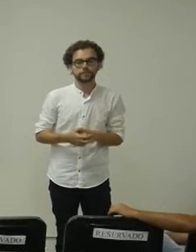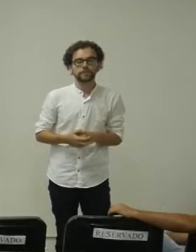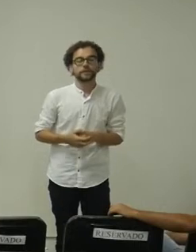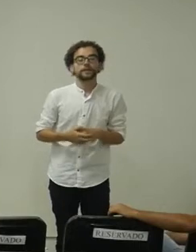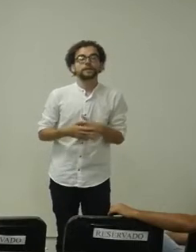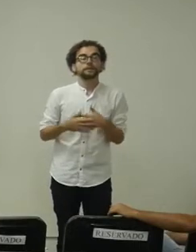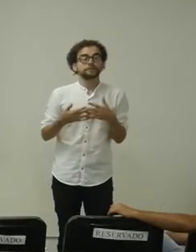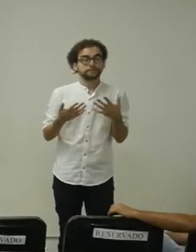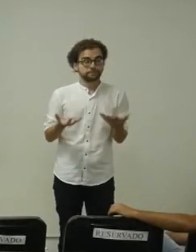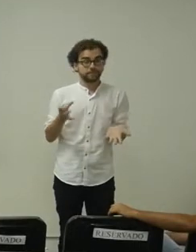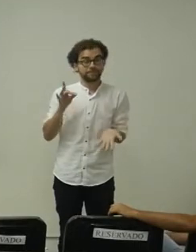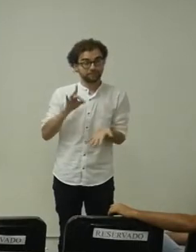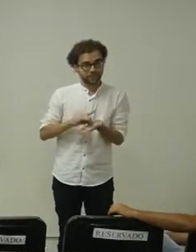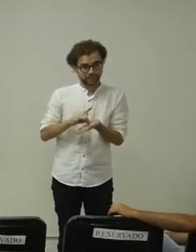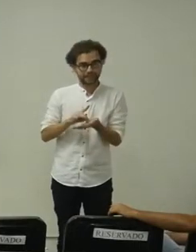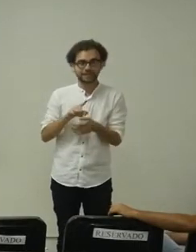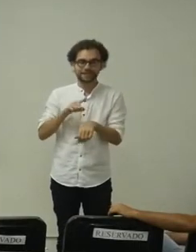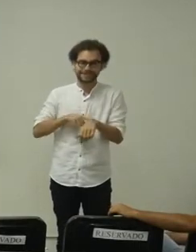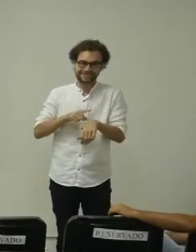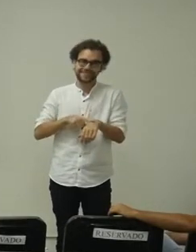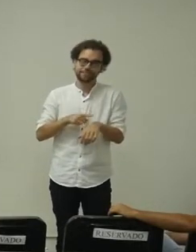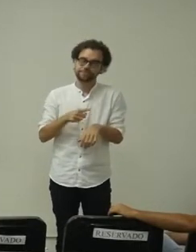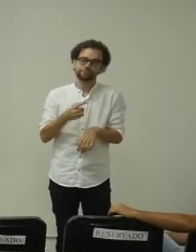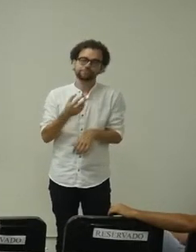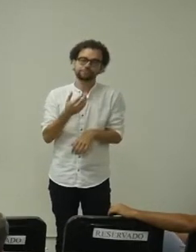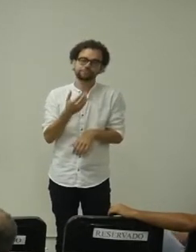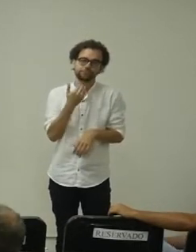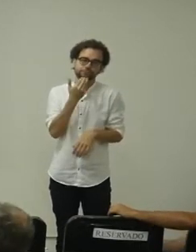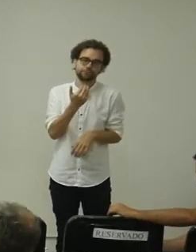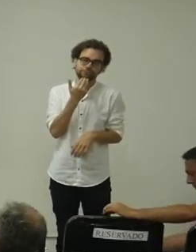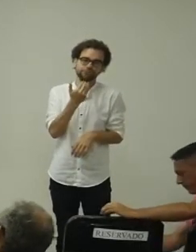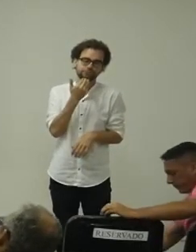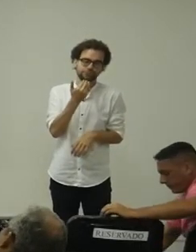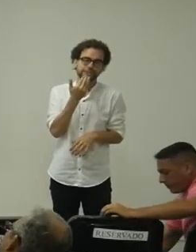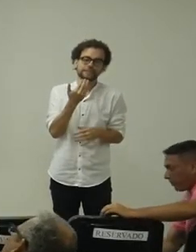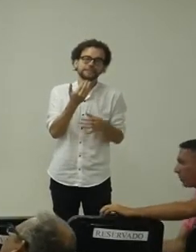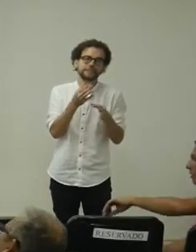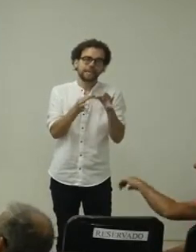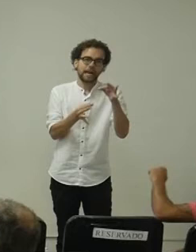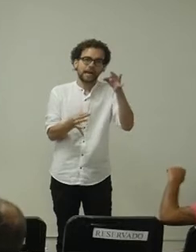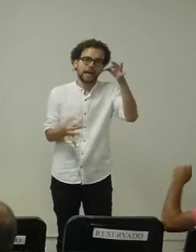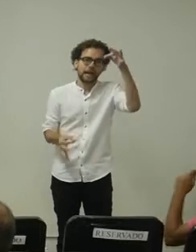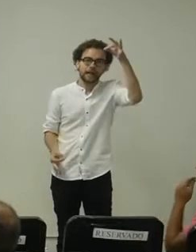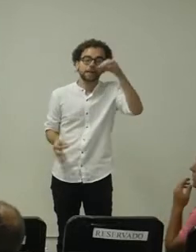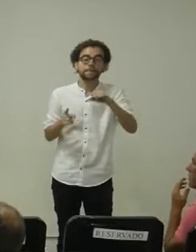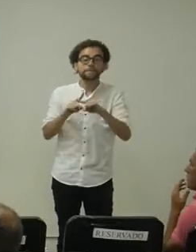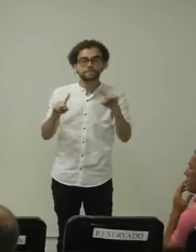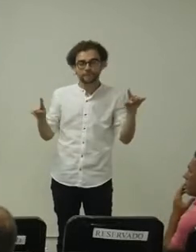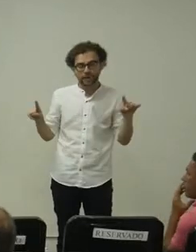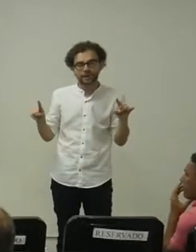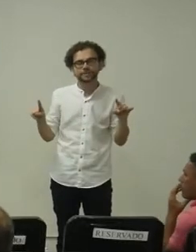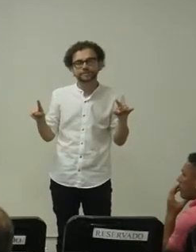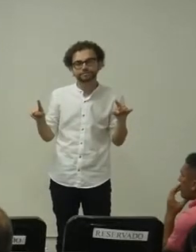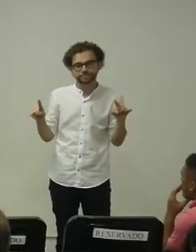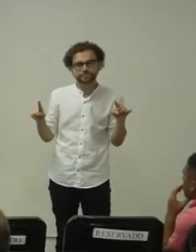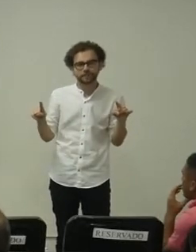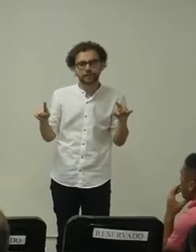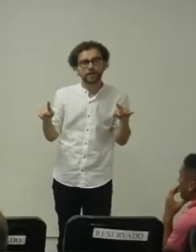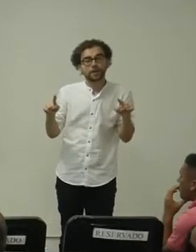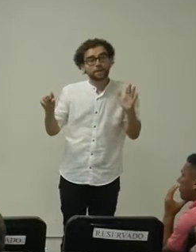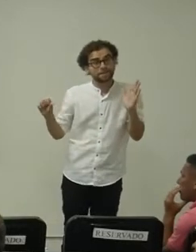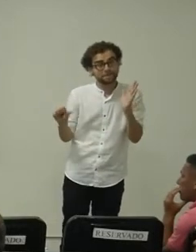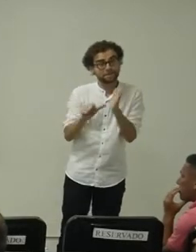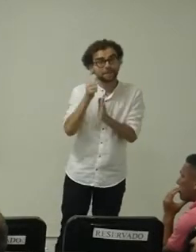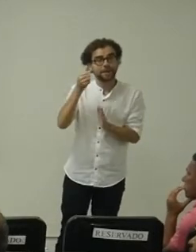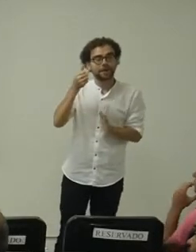Gente, realmente, o tempo, né, não deixa a gente abordar profundamente, né, tudo que a gente quer falar, mas acho que é uma abertura, um primeiro